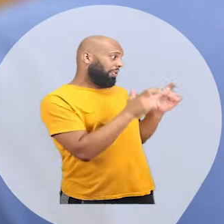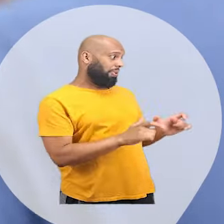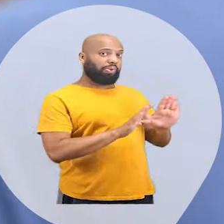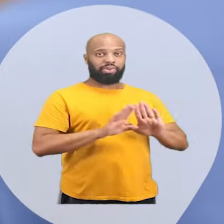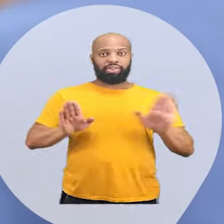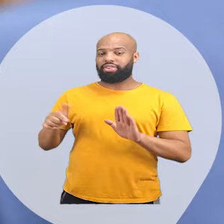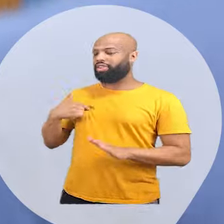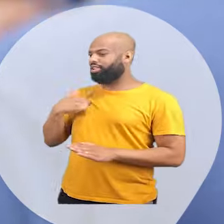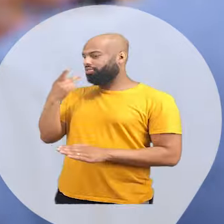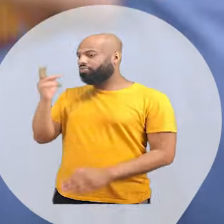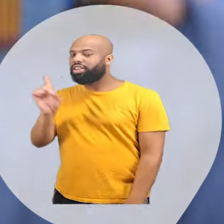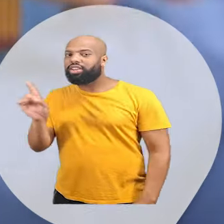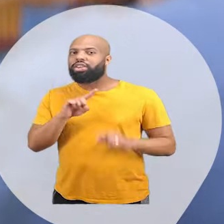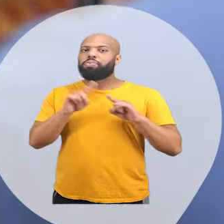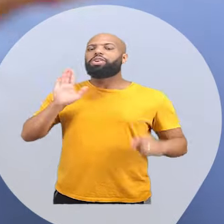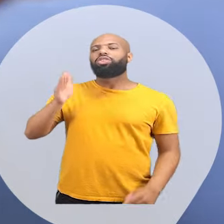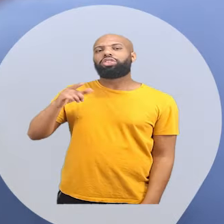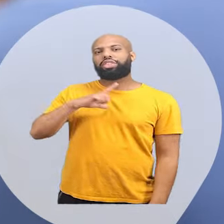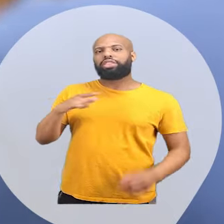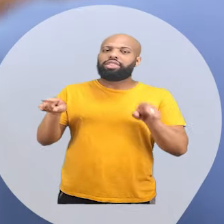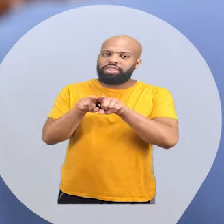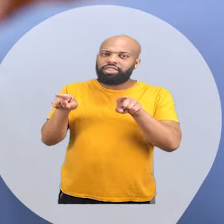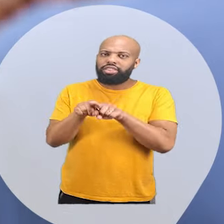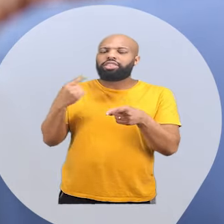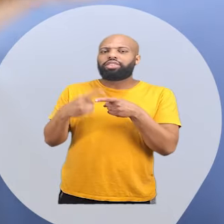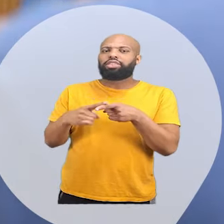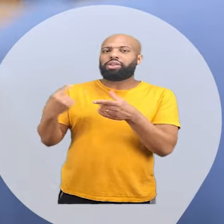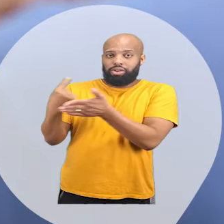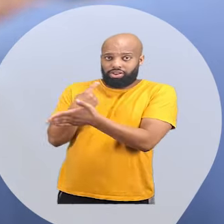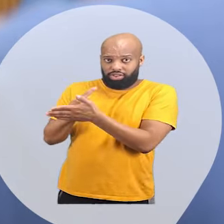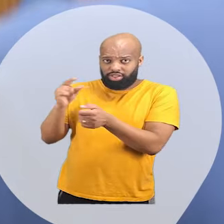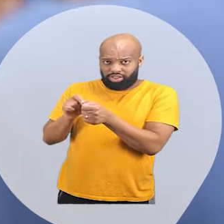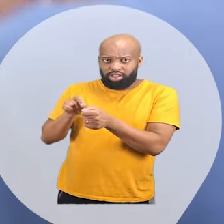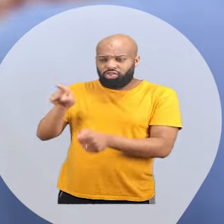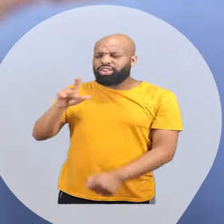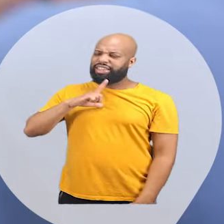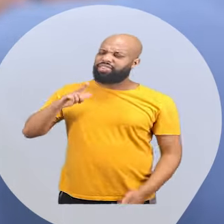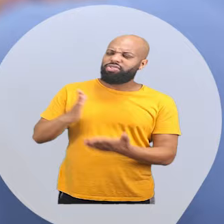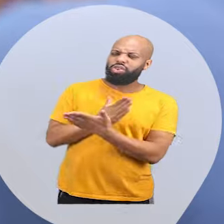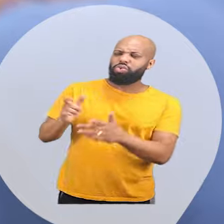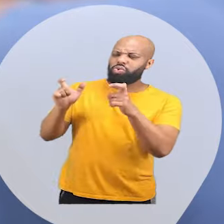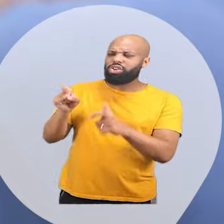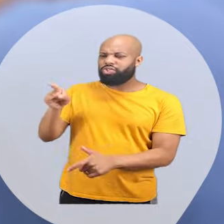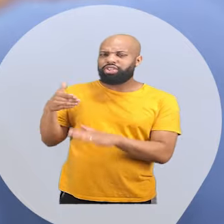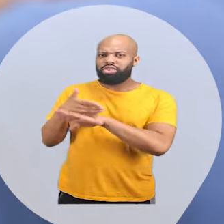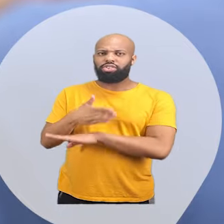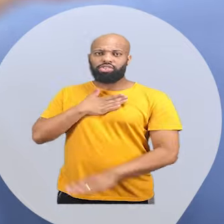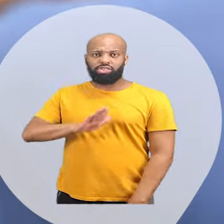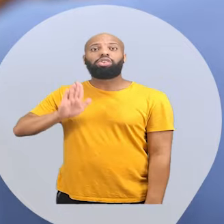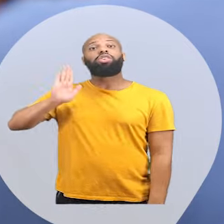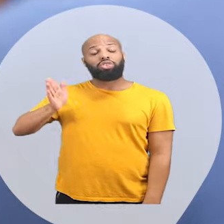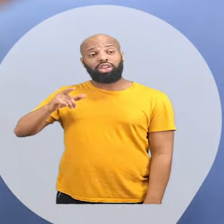não não contaria mas já teve na verdade isso é uma pergunta que me fazem assim tipo em algum lugar que você foi e não gostou